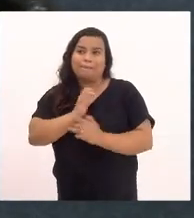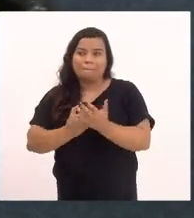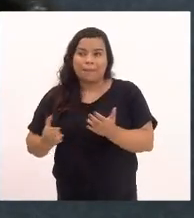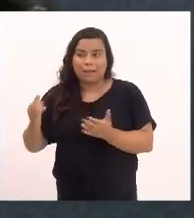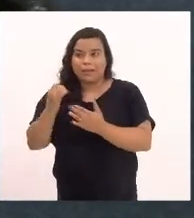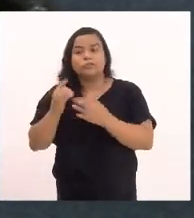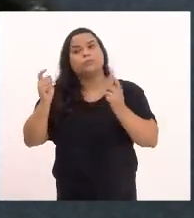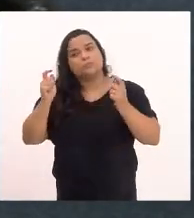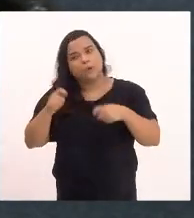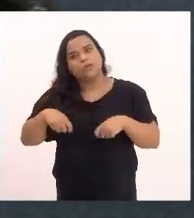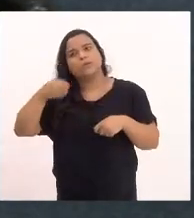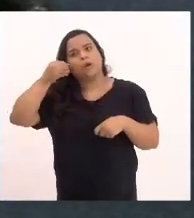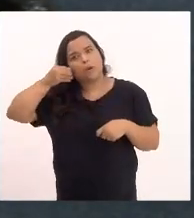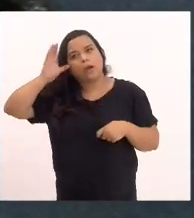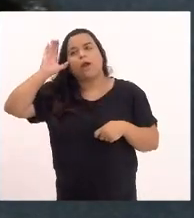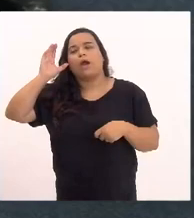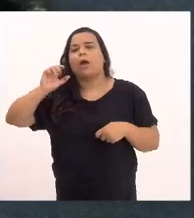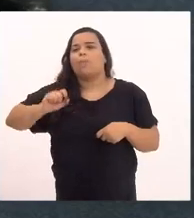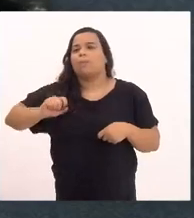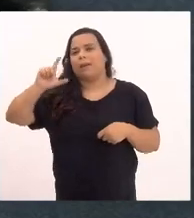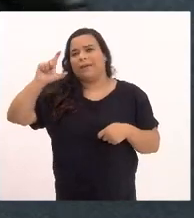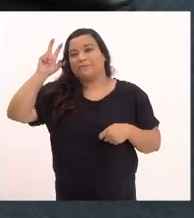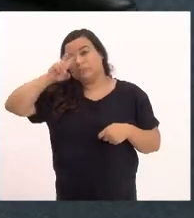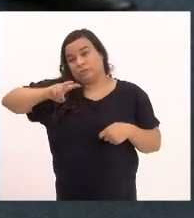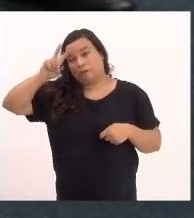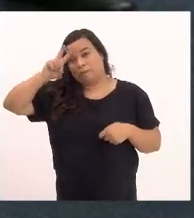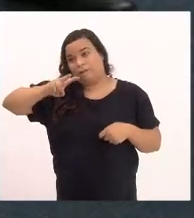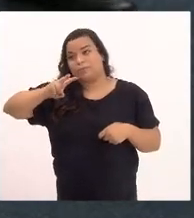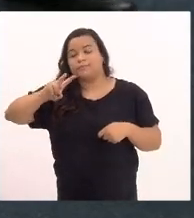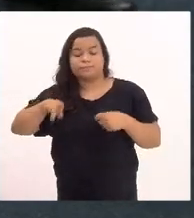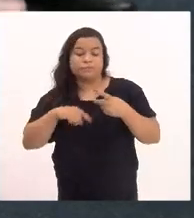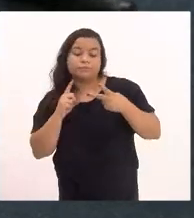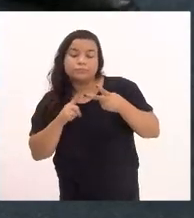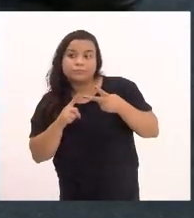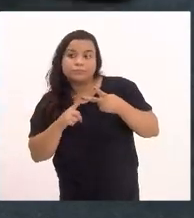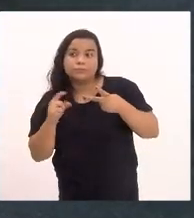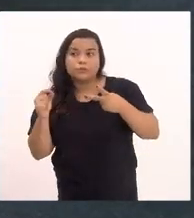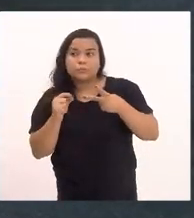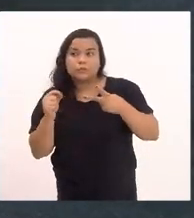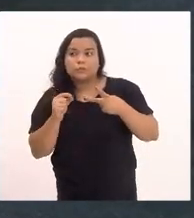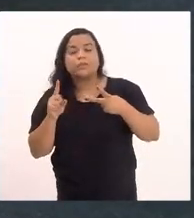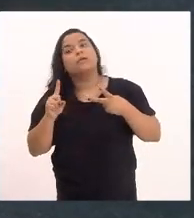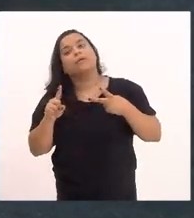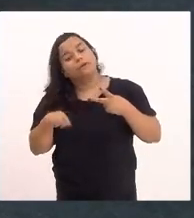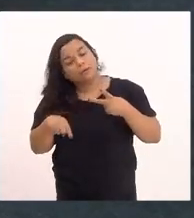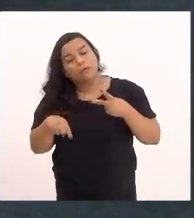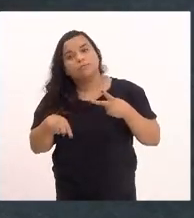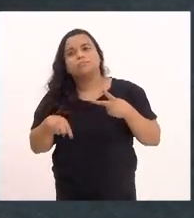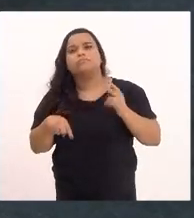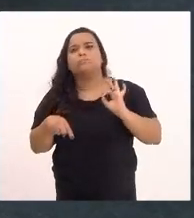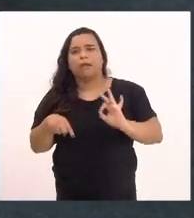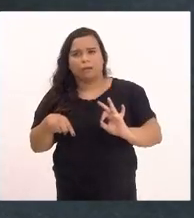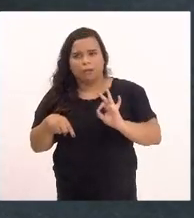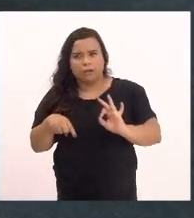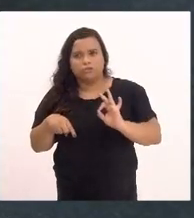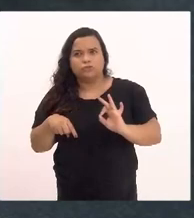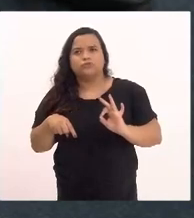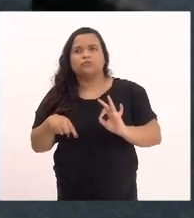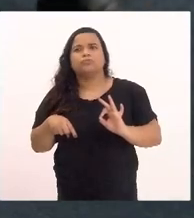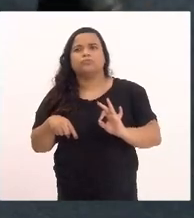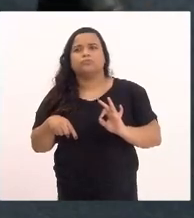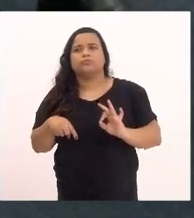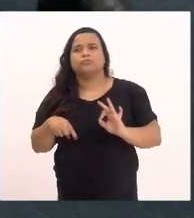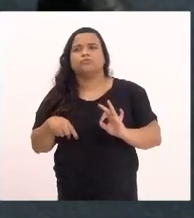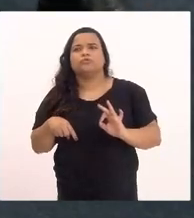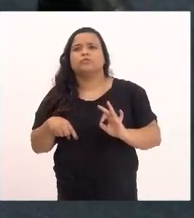conhecimento, do aumento do conhecimento histórico. E a outra é, inclusive, realmente a